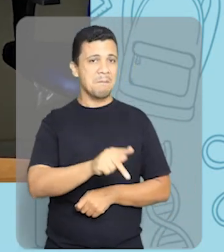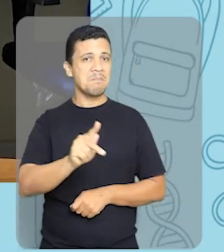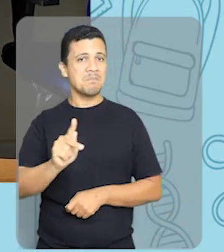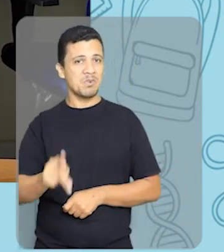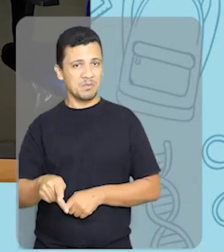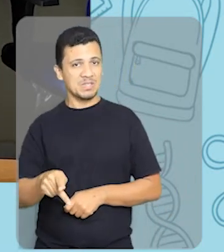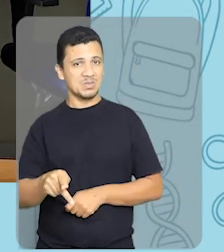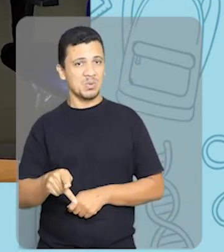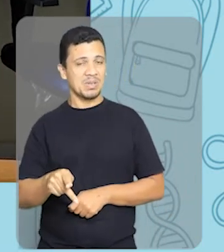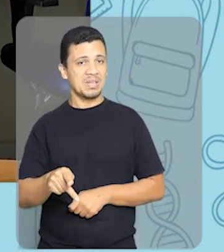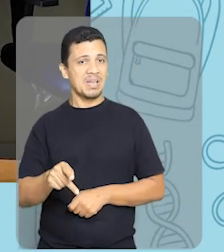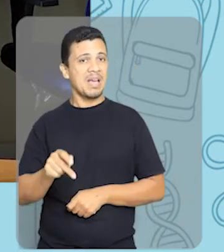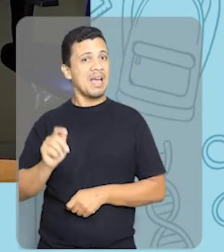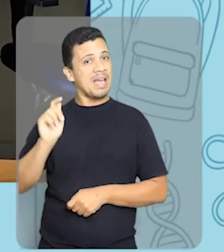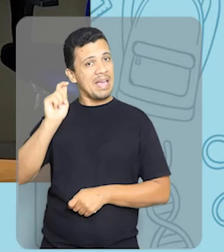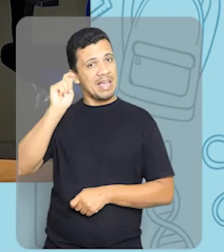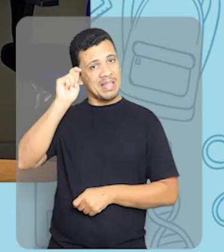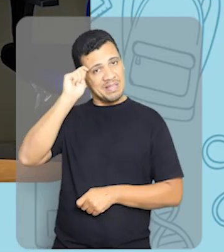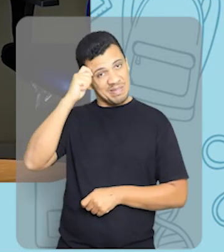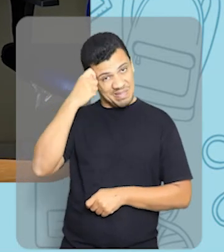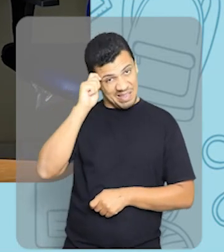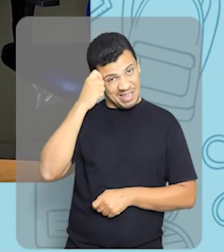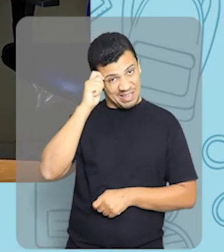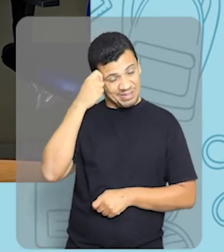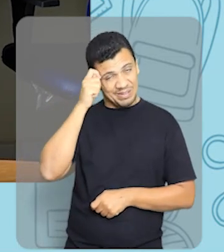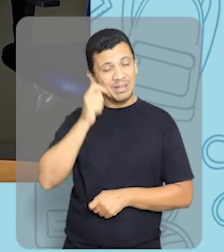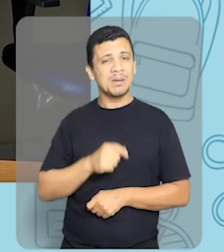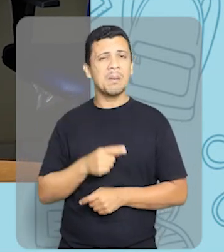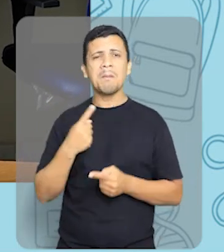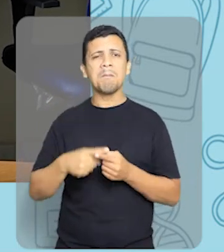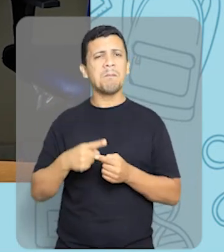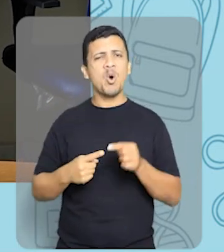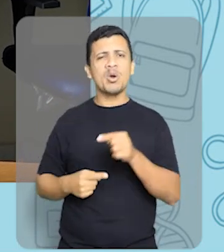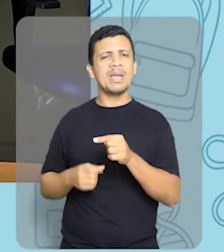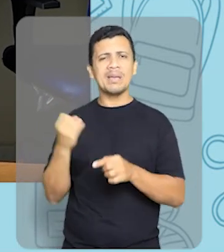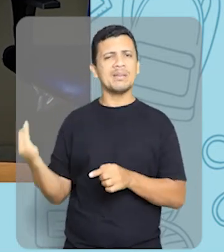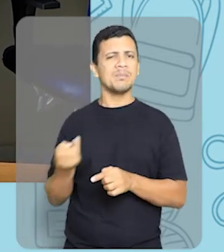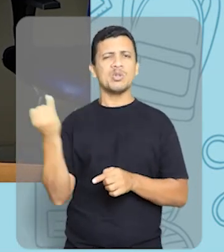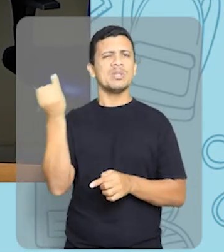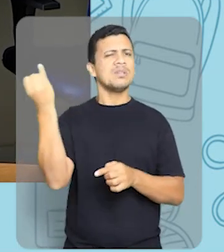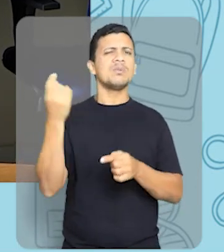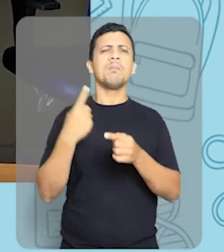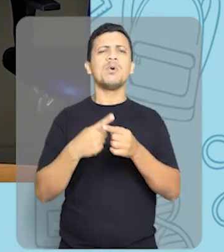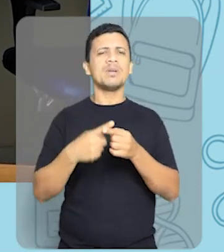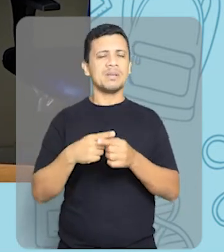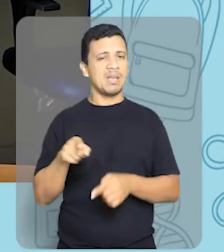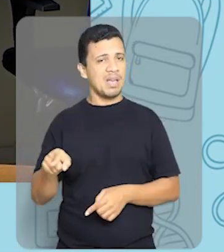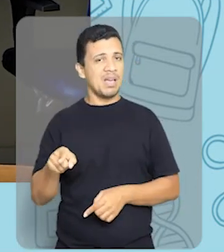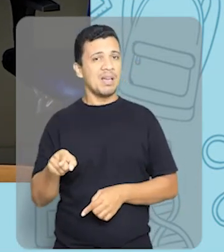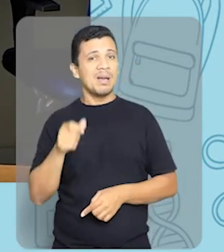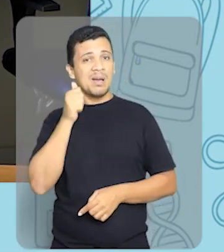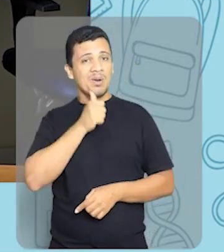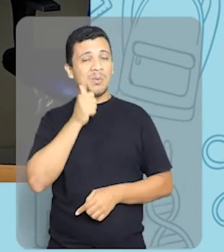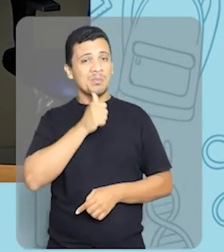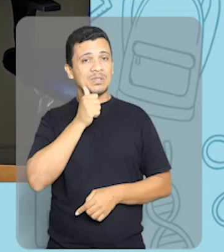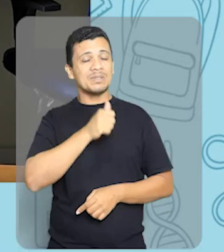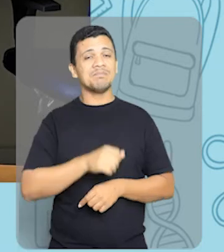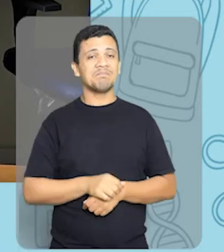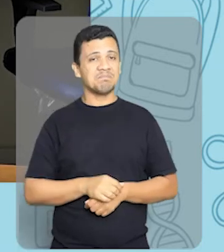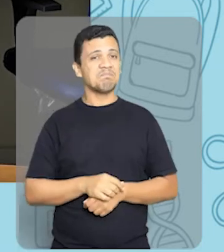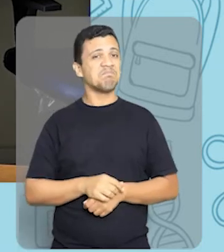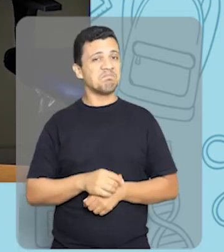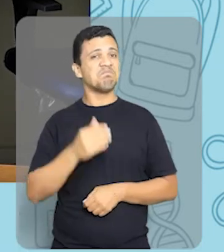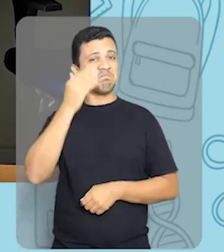professora, mulata. E por que nós falamos dela? Porque ela foi uma mulher que,